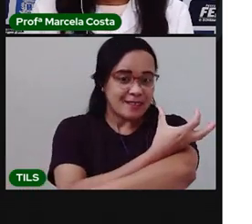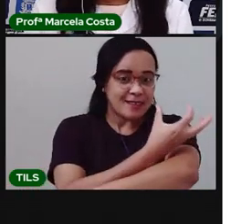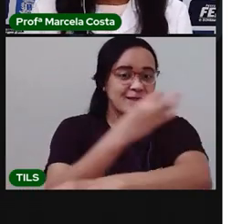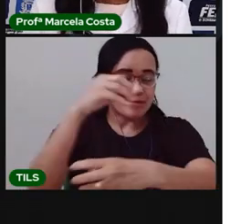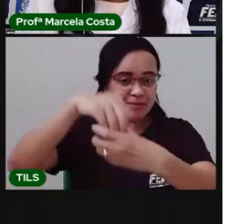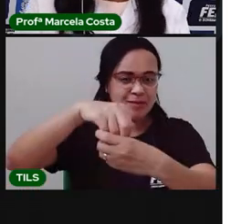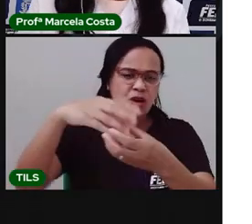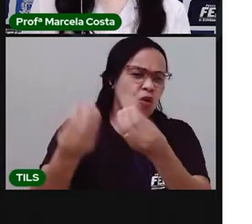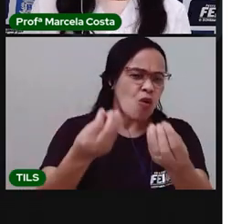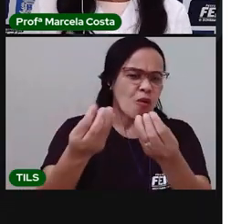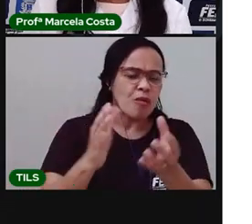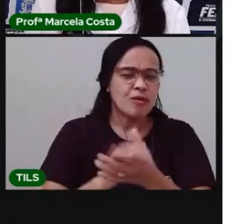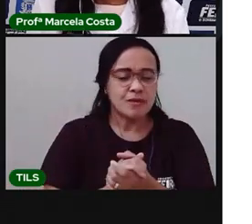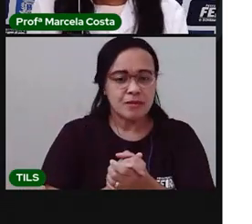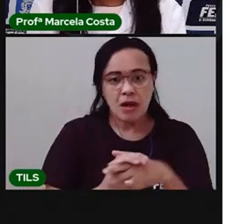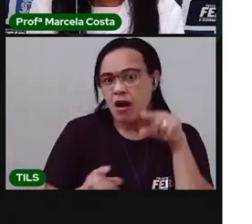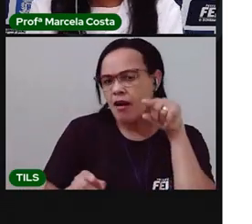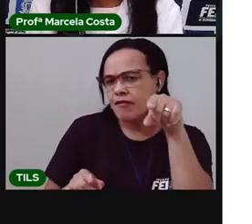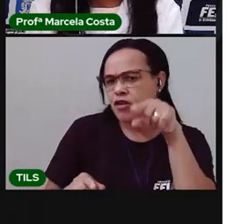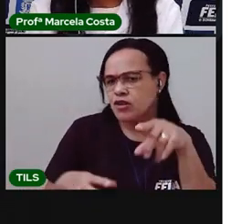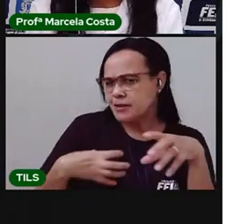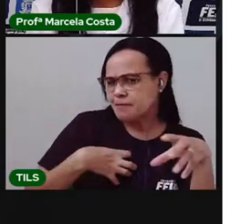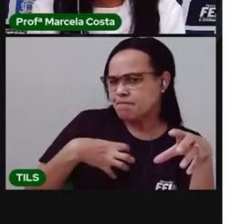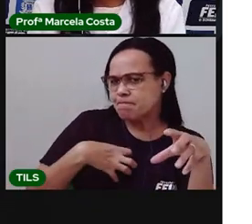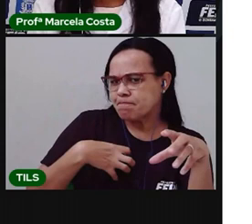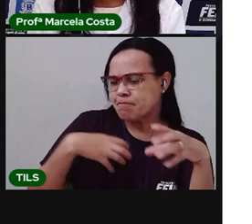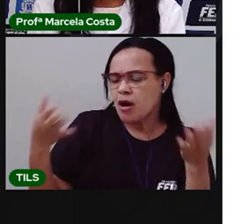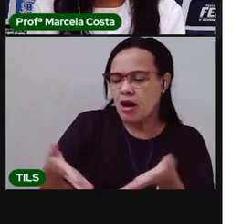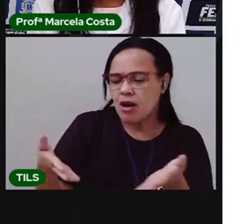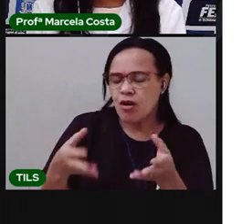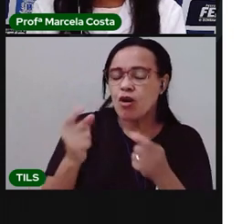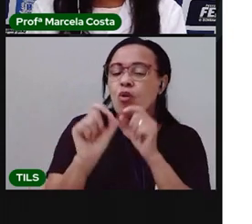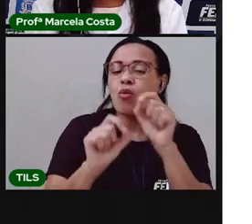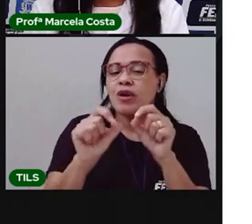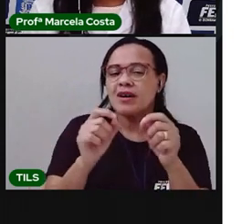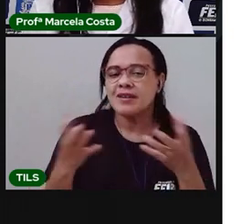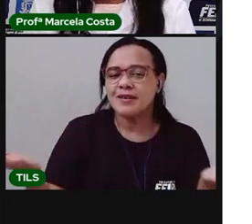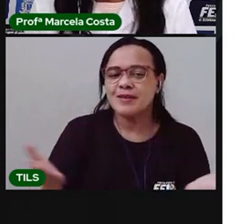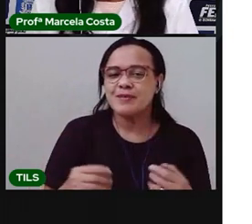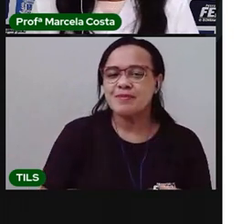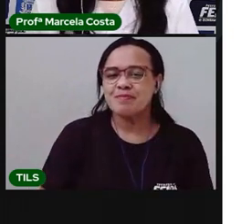Falando nisso, me diz aí o que é que você está sentindo agora.